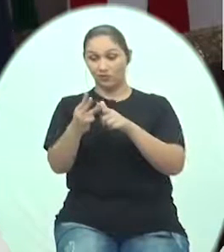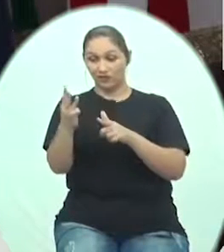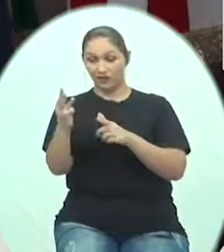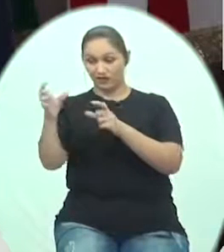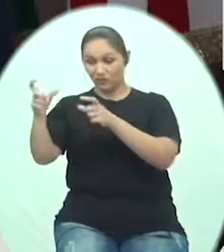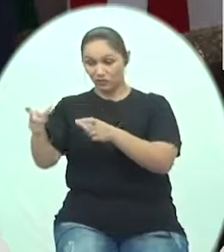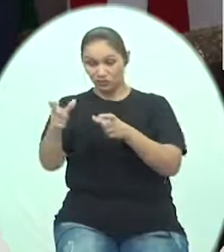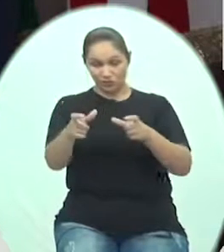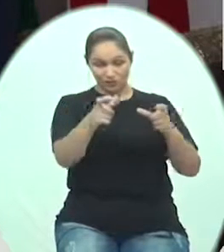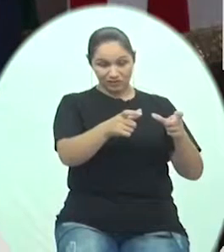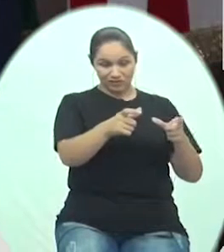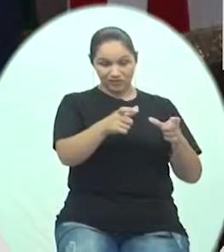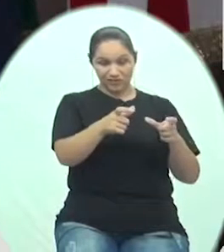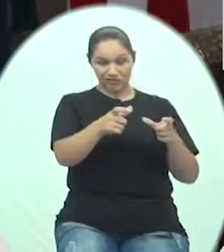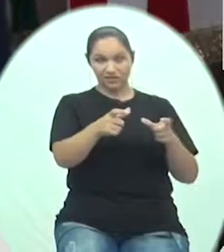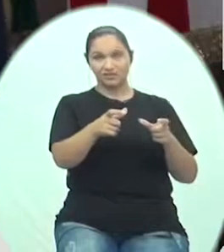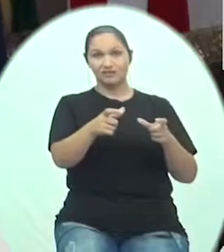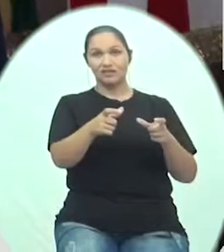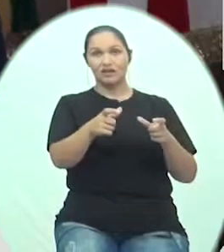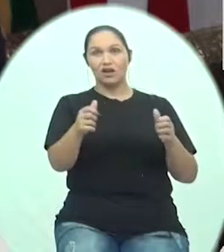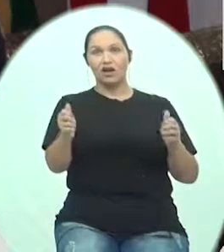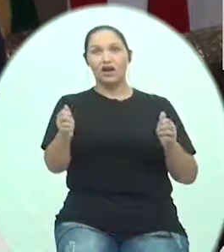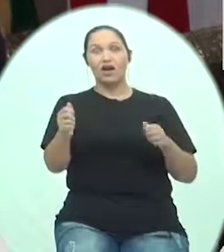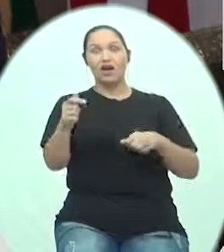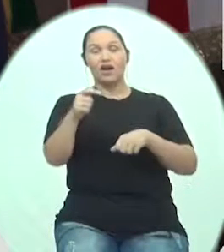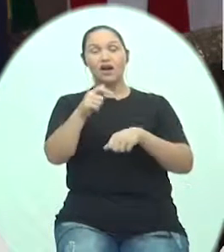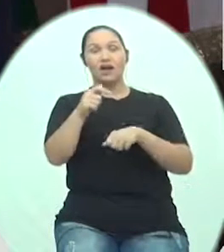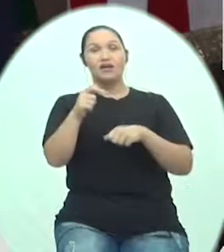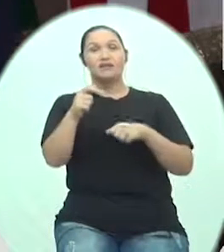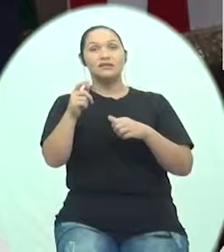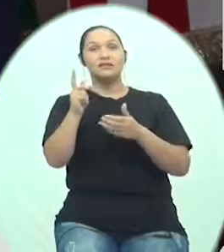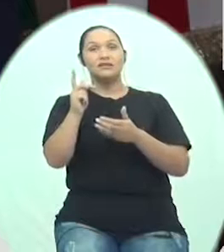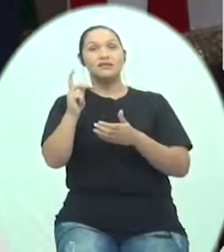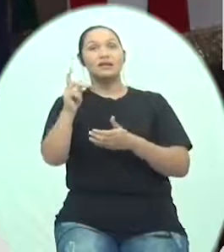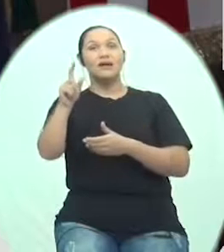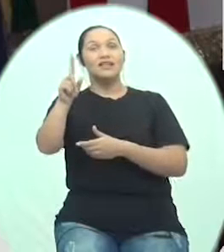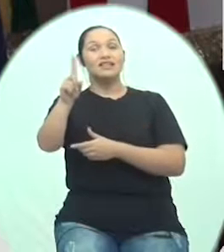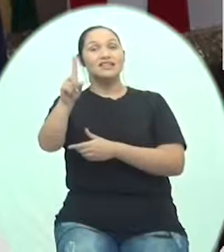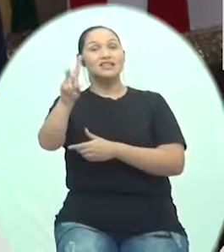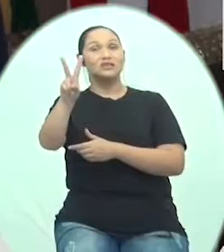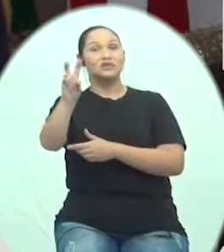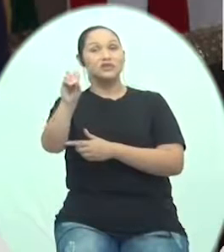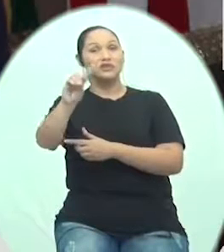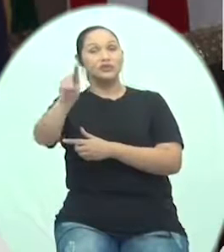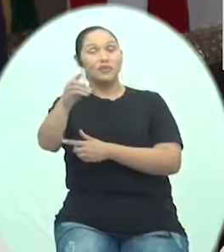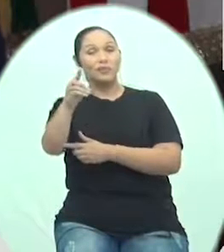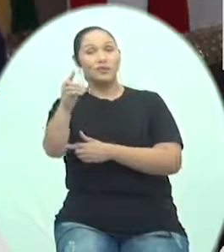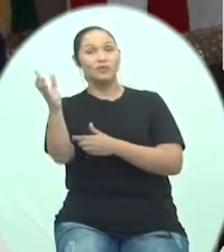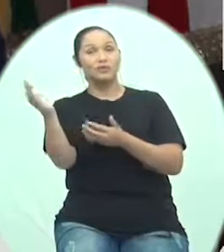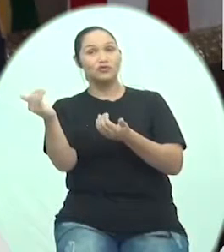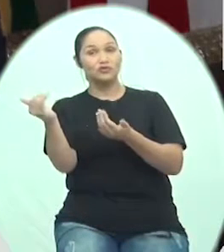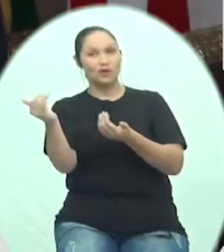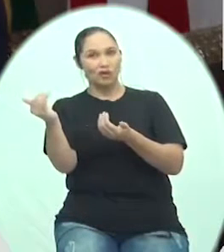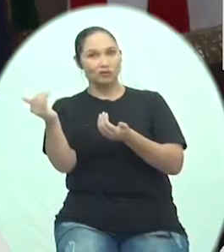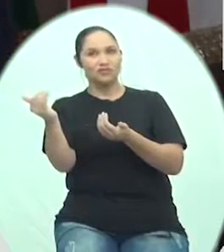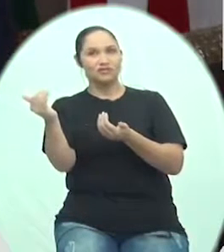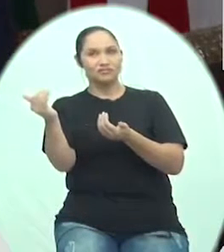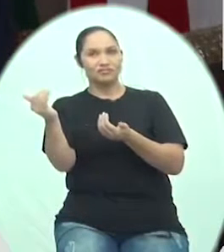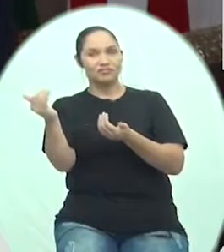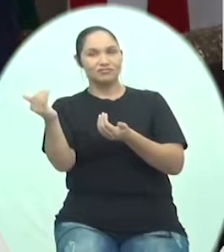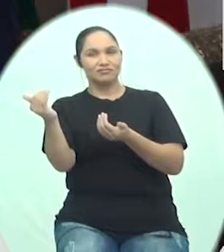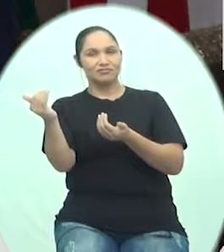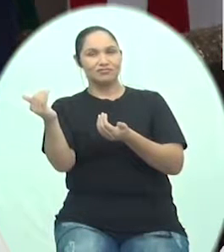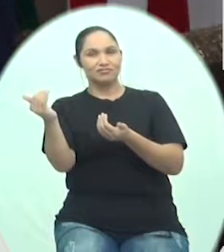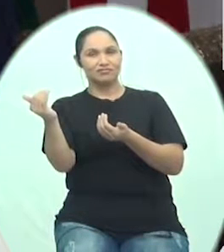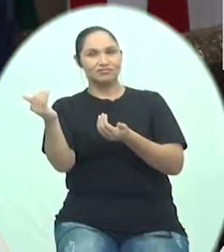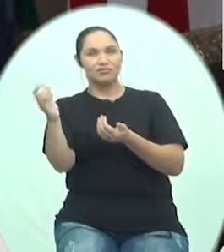120.000 jovens desde às 9 horas da manhã até às 10 horas da noite sem tirar o pé do local